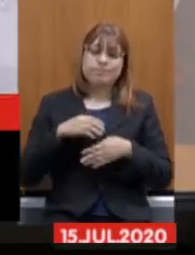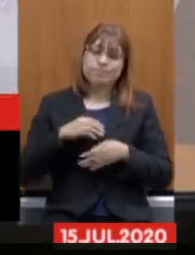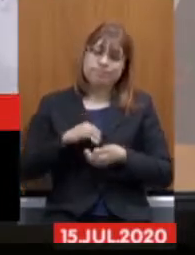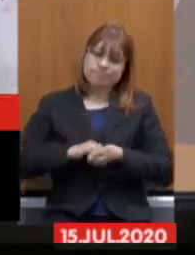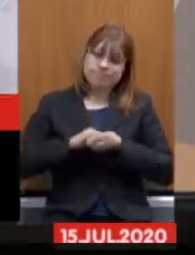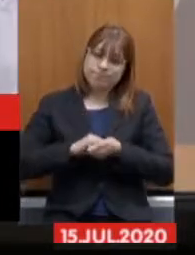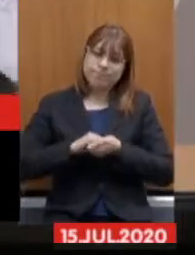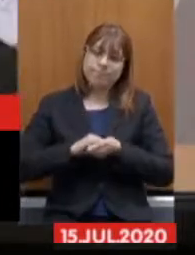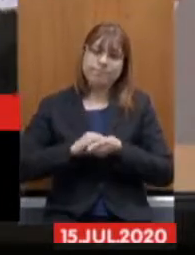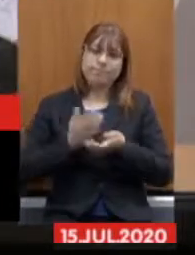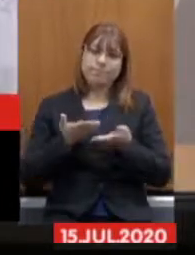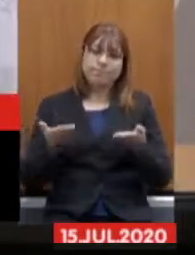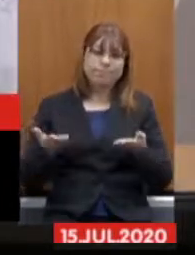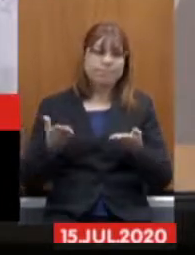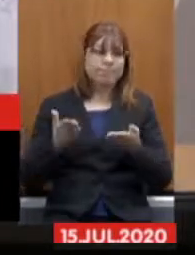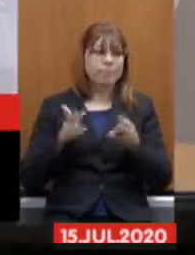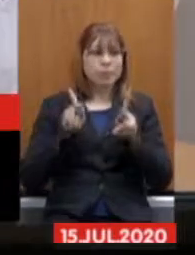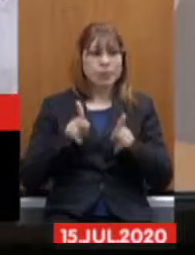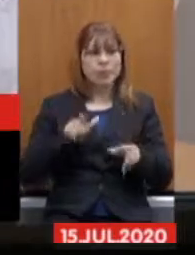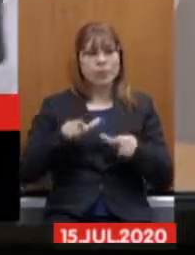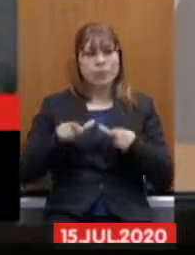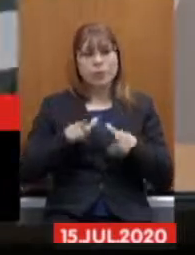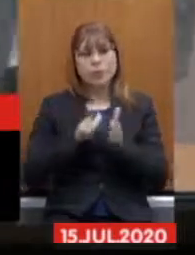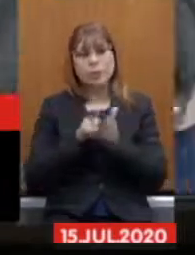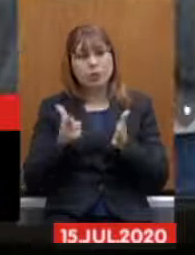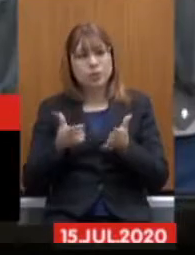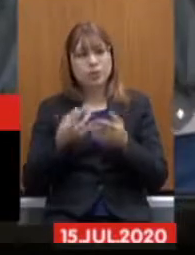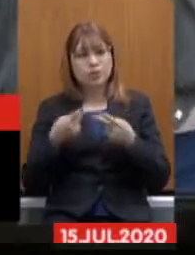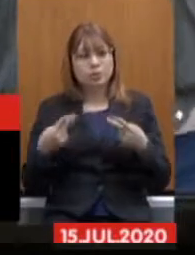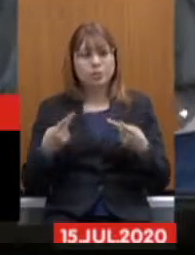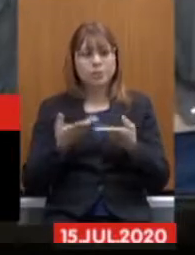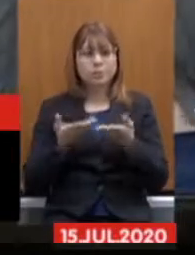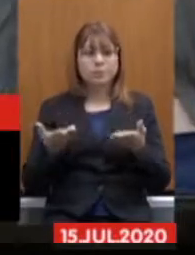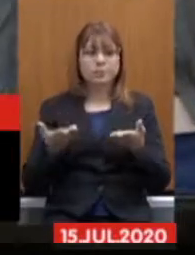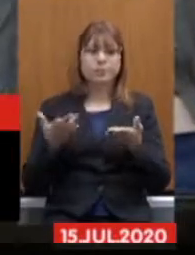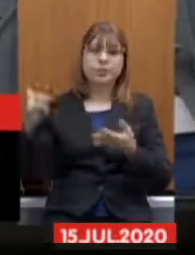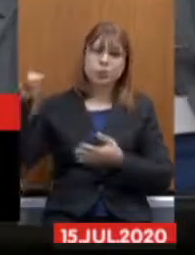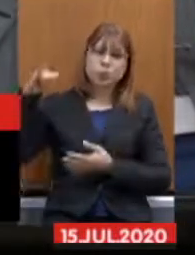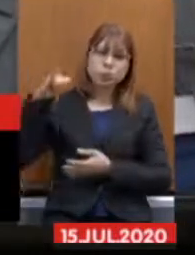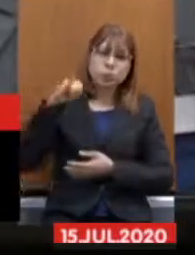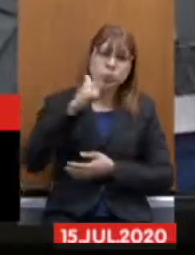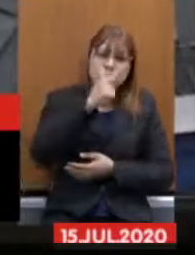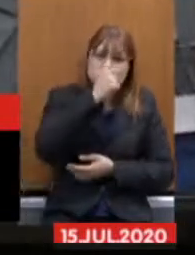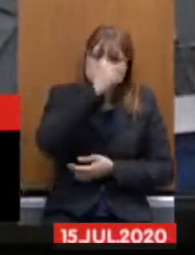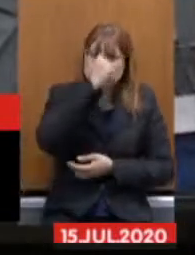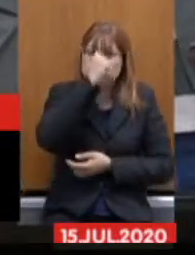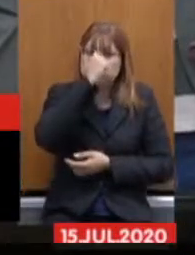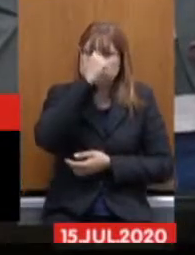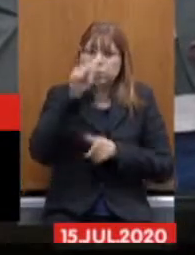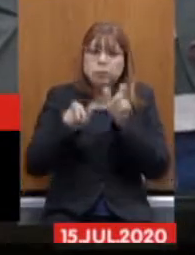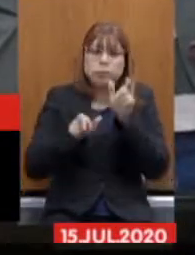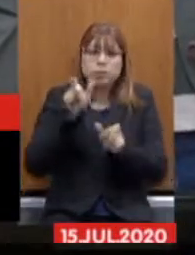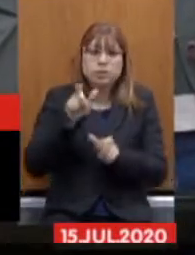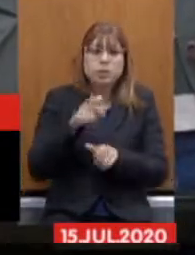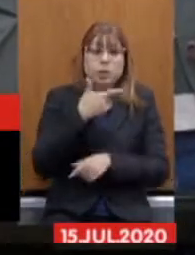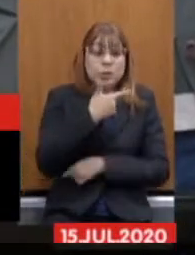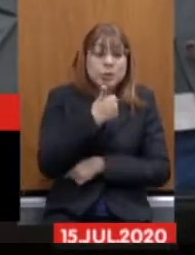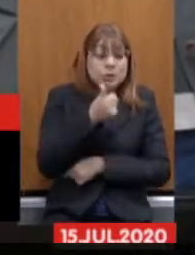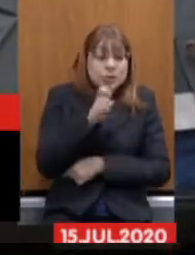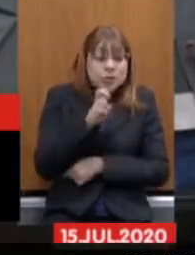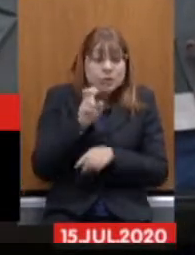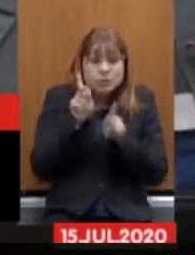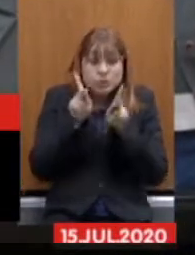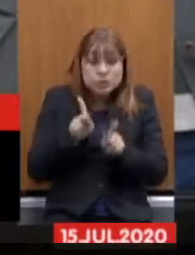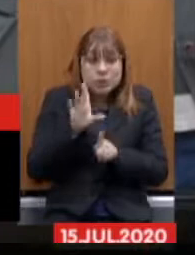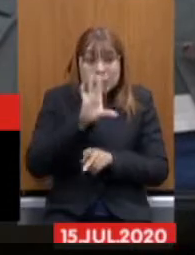servidores dessa casa o jornalista todos os bondes lotados 215 pessoas